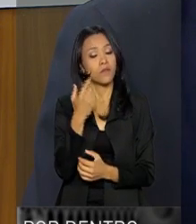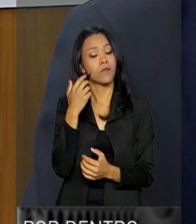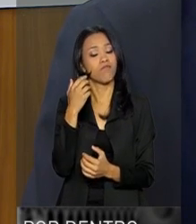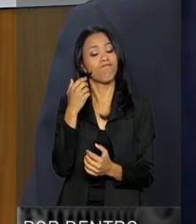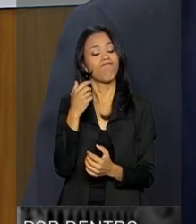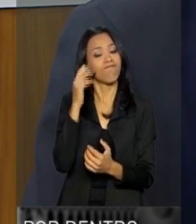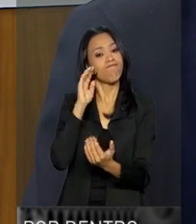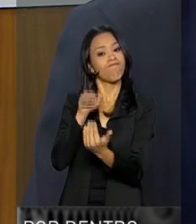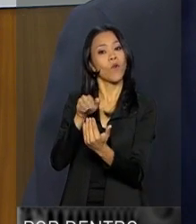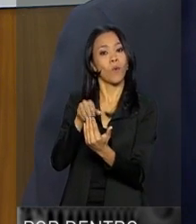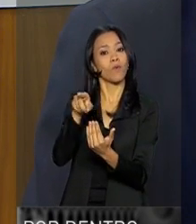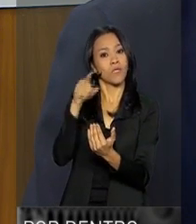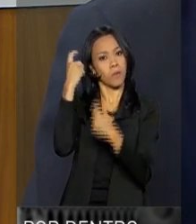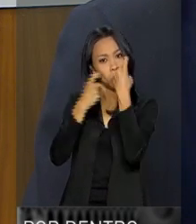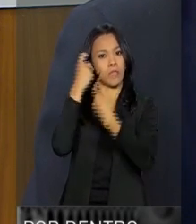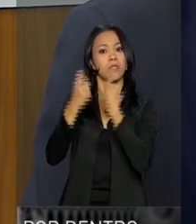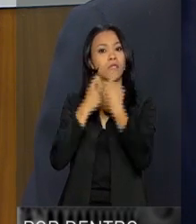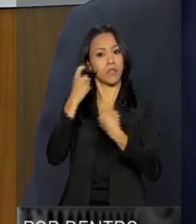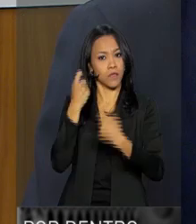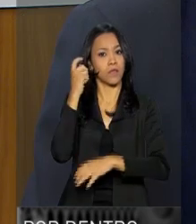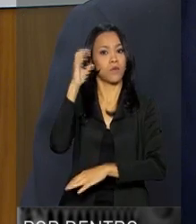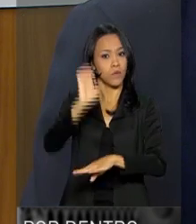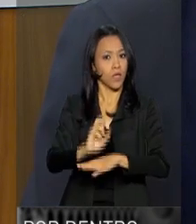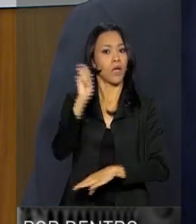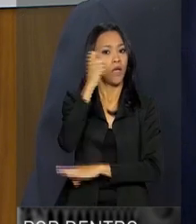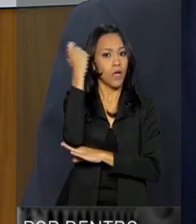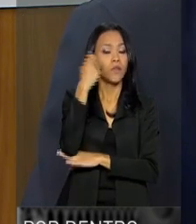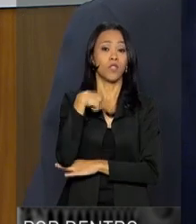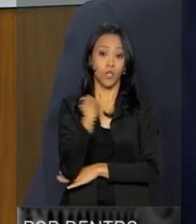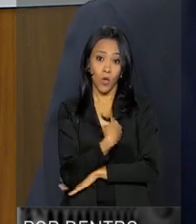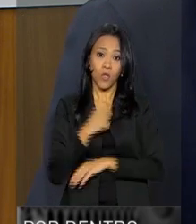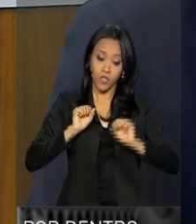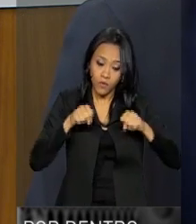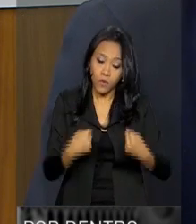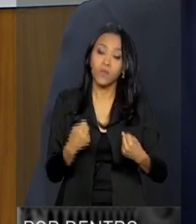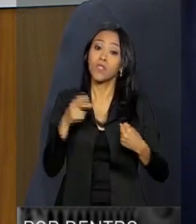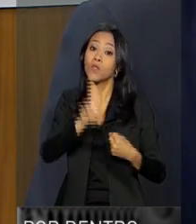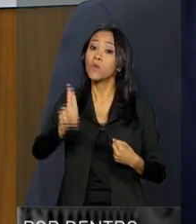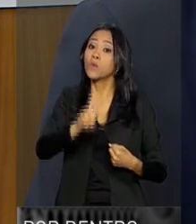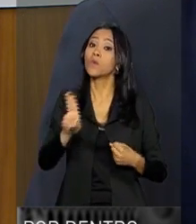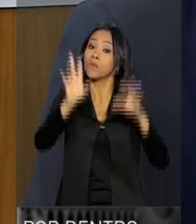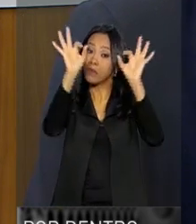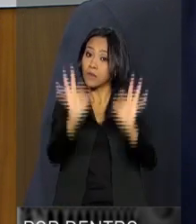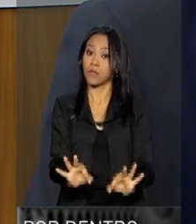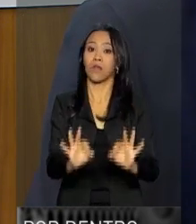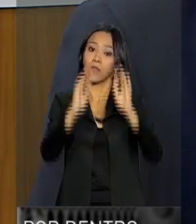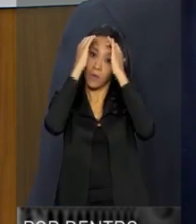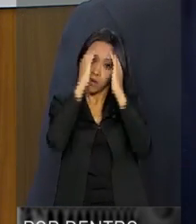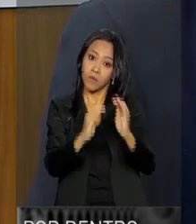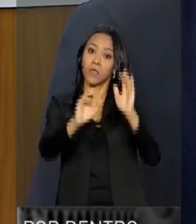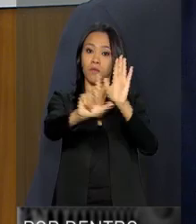que temos feitos esforços necessários para que haja a aplicação correta da legislação nesta matéria que